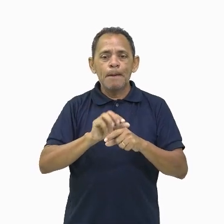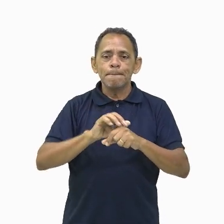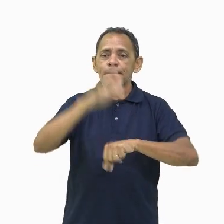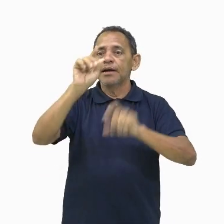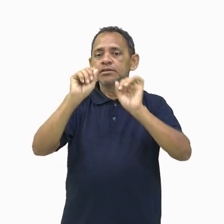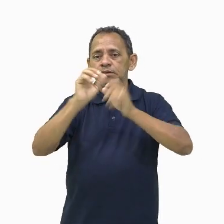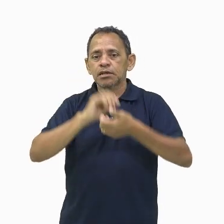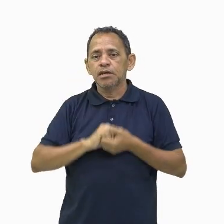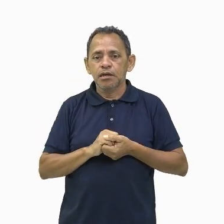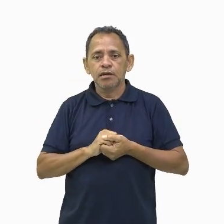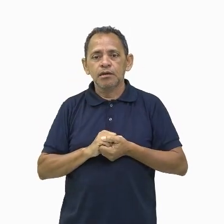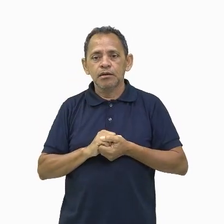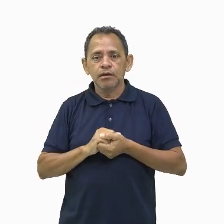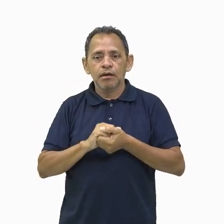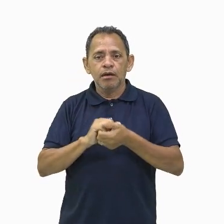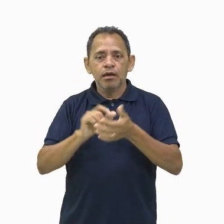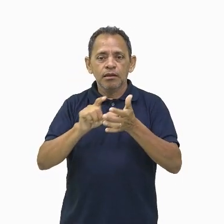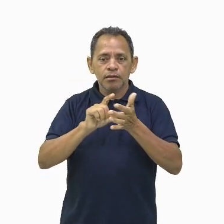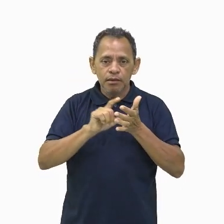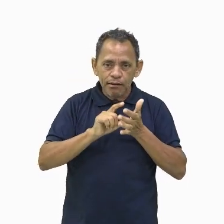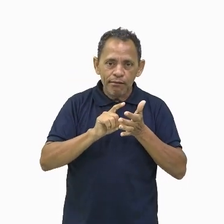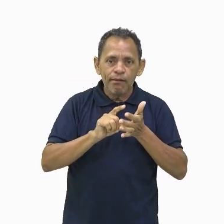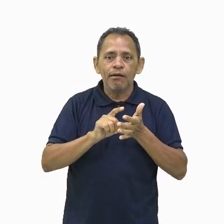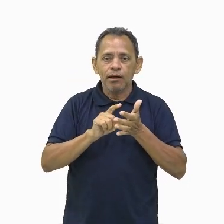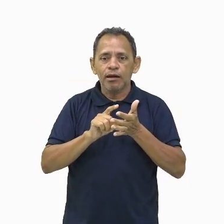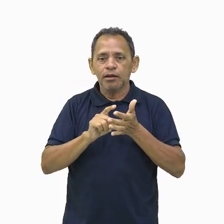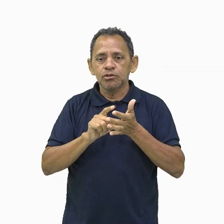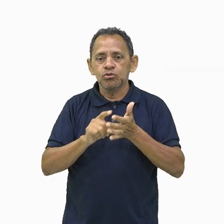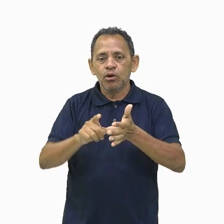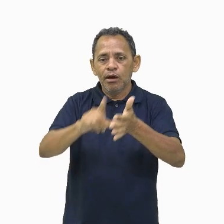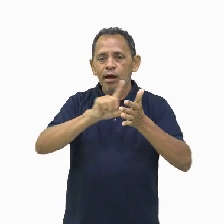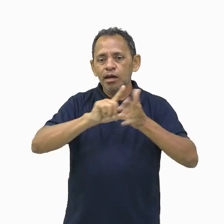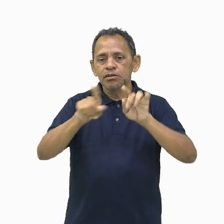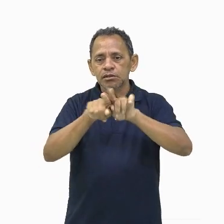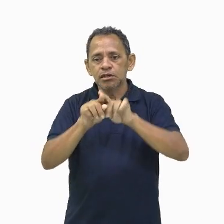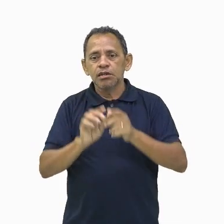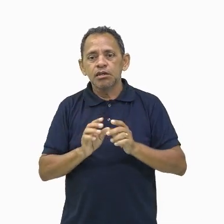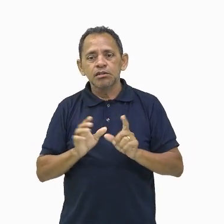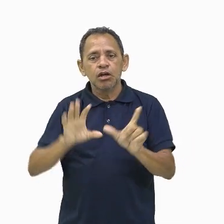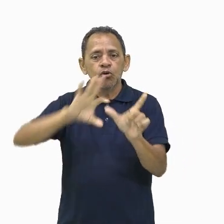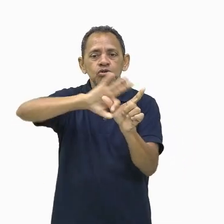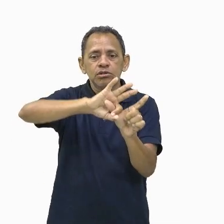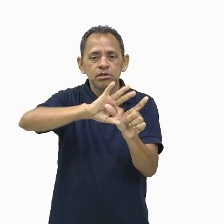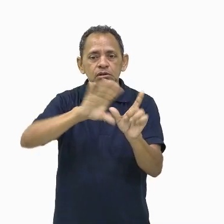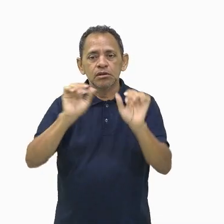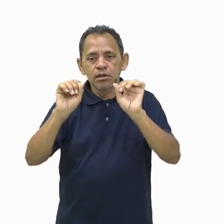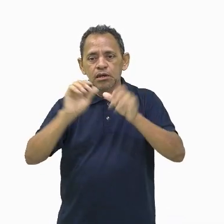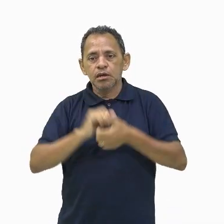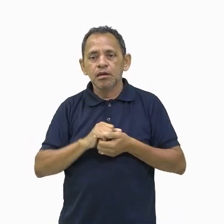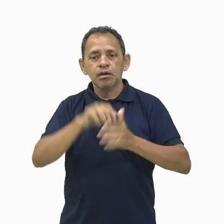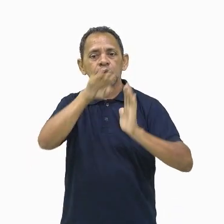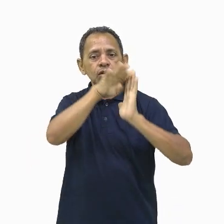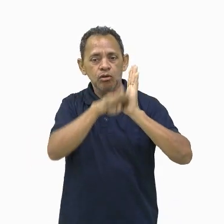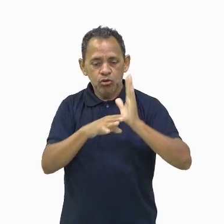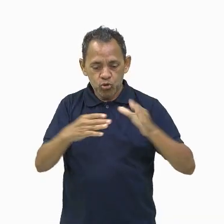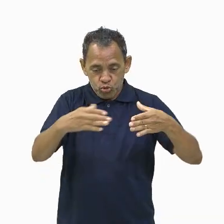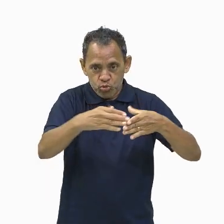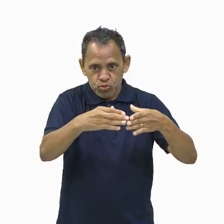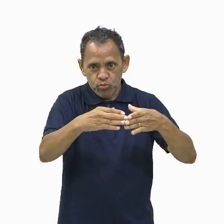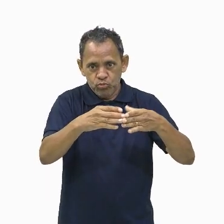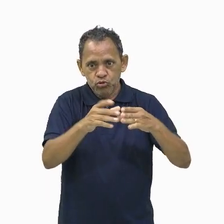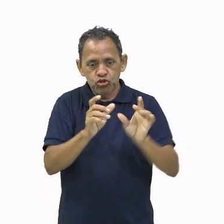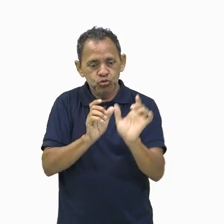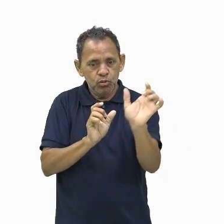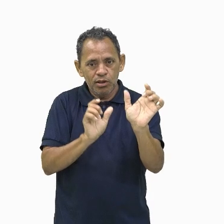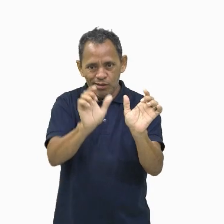se dá à conjunção, tá? A conjunção é uma classe de palavras